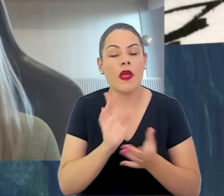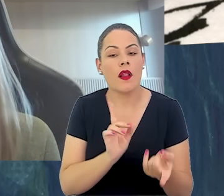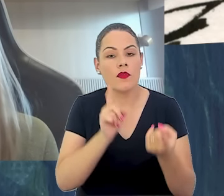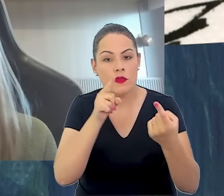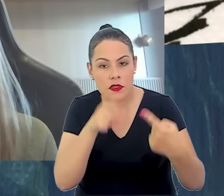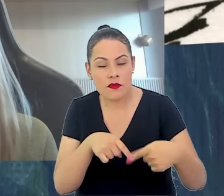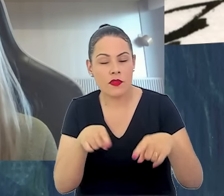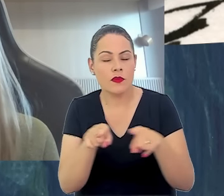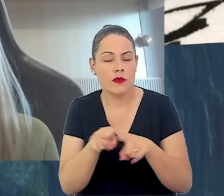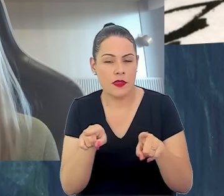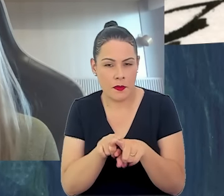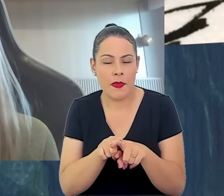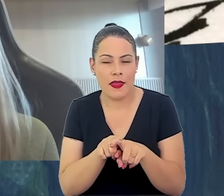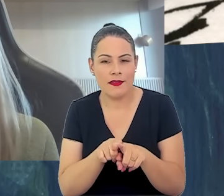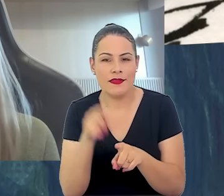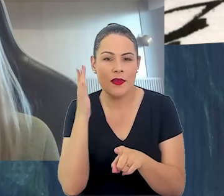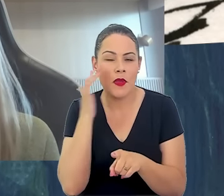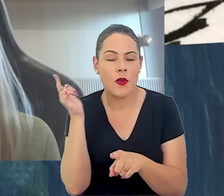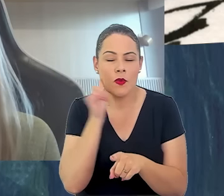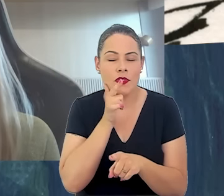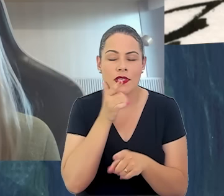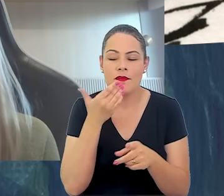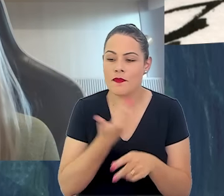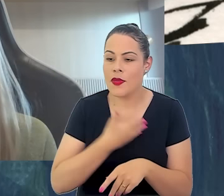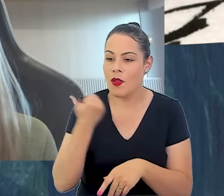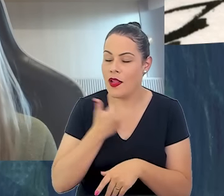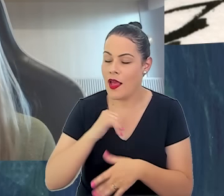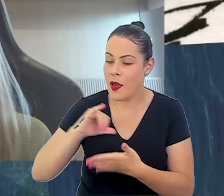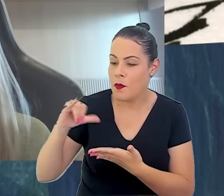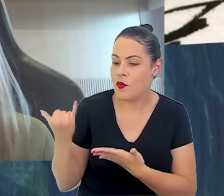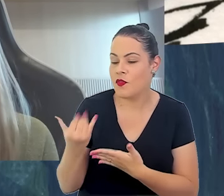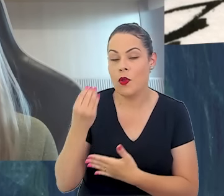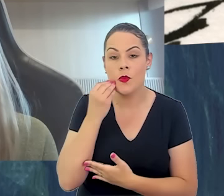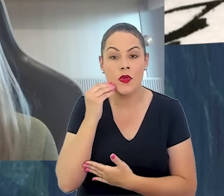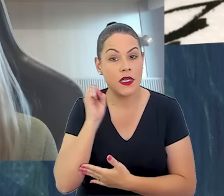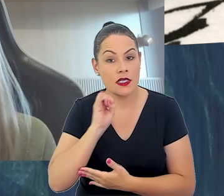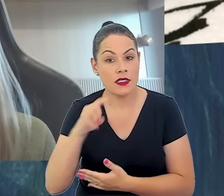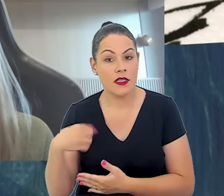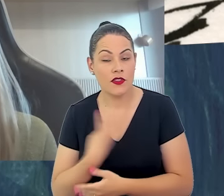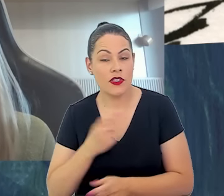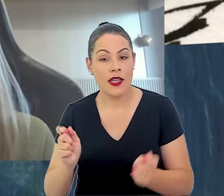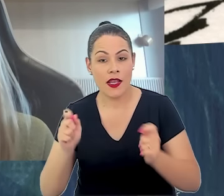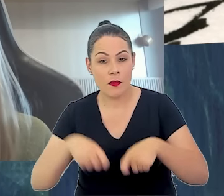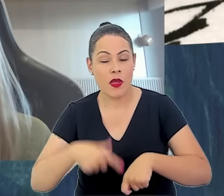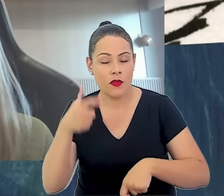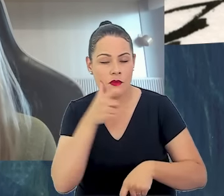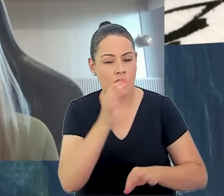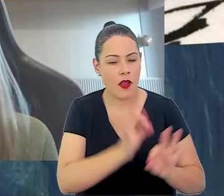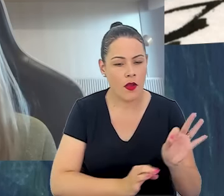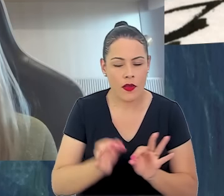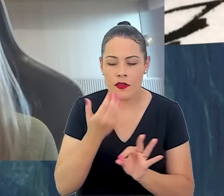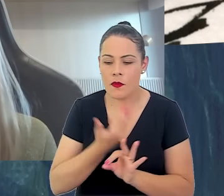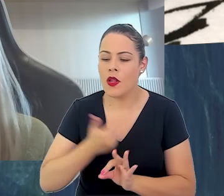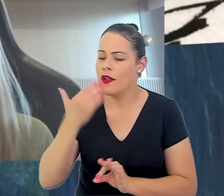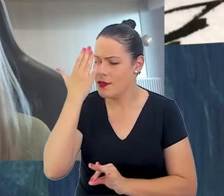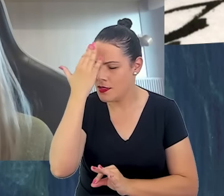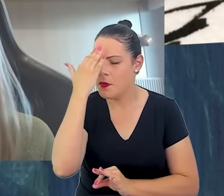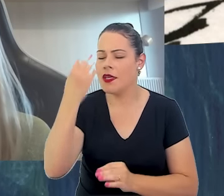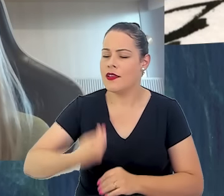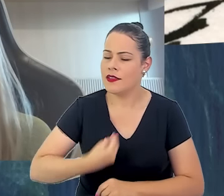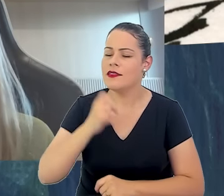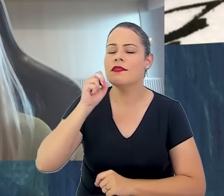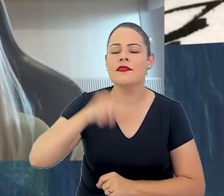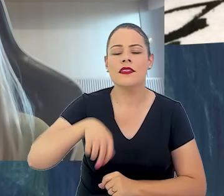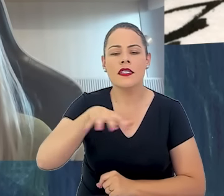superados os desafios, e só podemos tirar vantagem das oportunidades se formos capazes de coordenar melhor e que existe espaço para